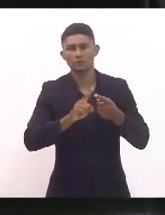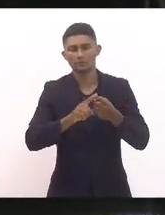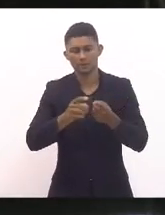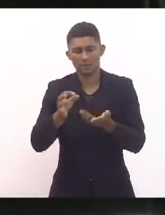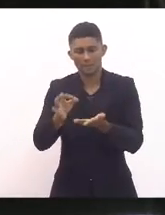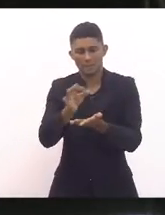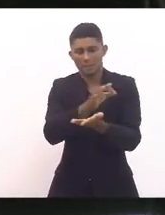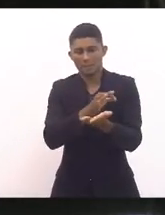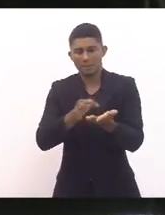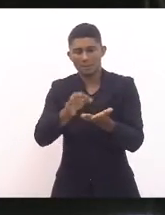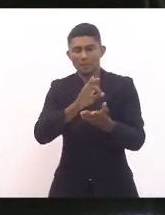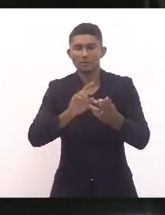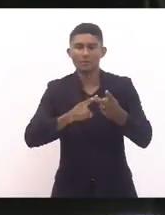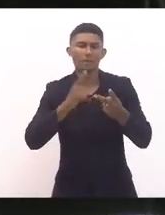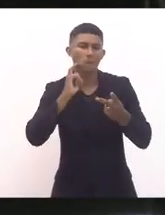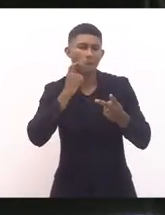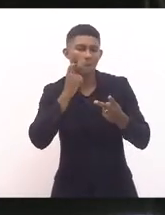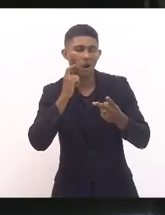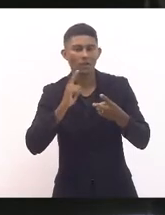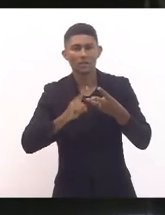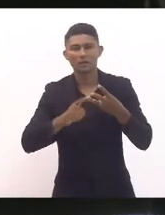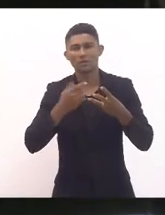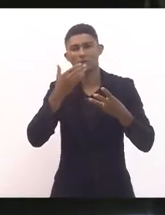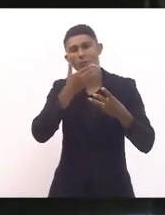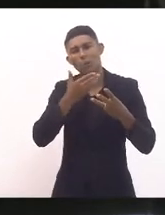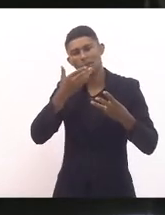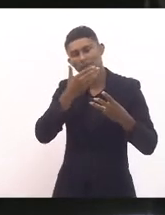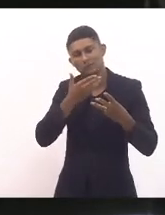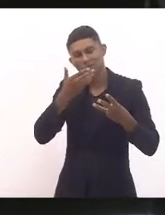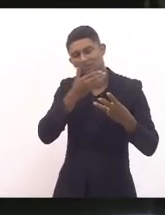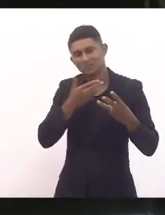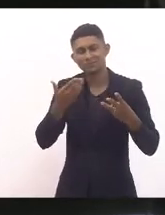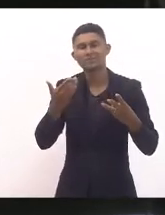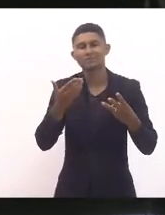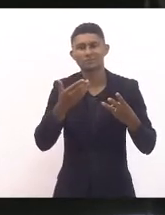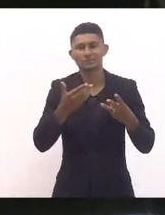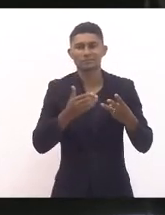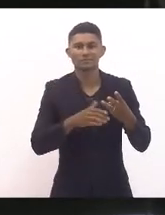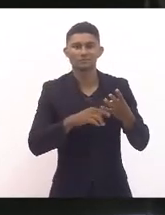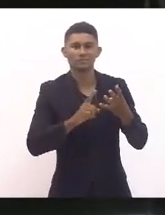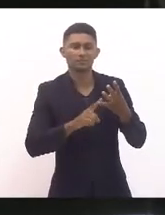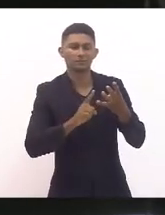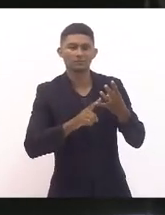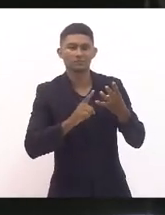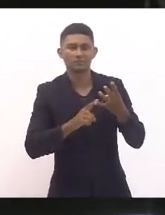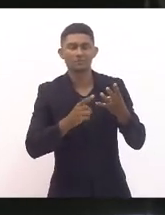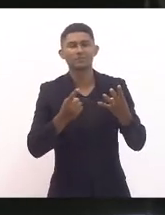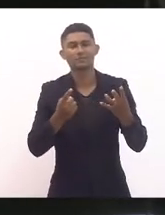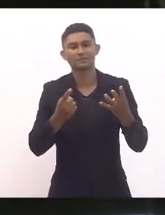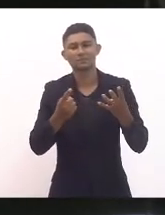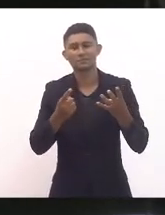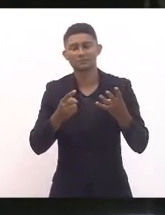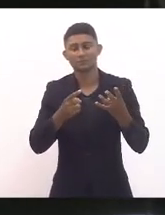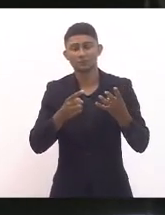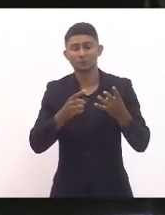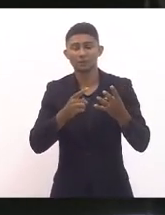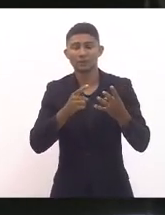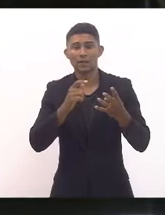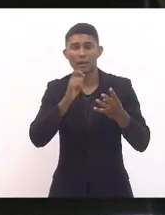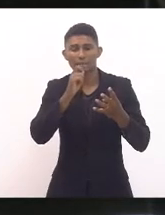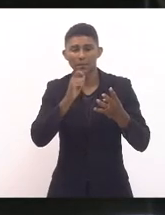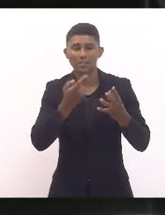salgadinhos, balas, doces à base de goma, goma de mastigar,